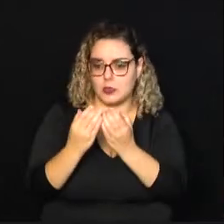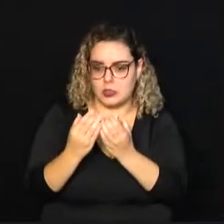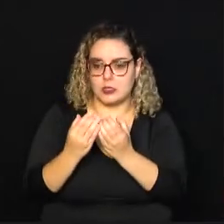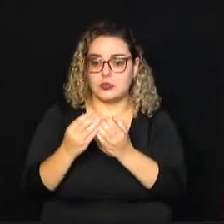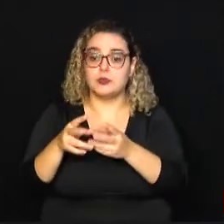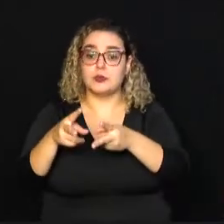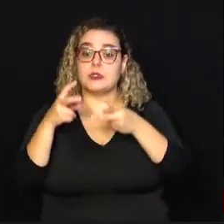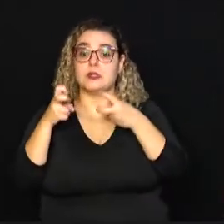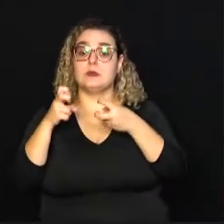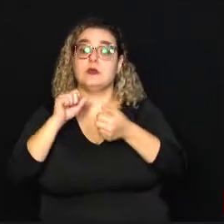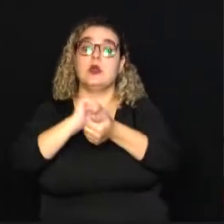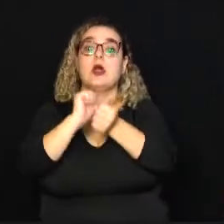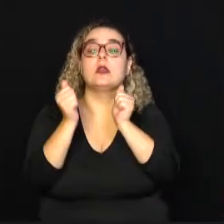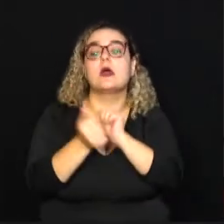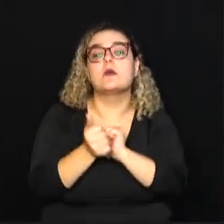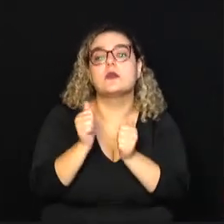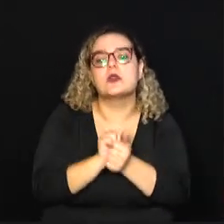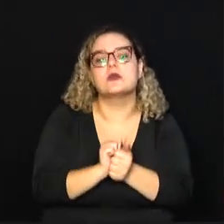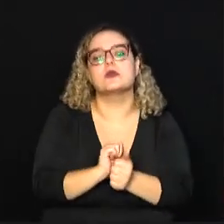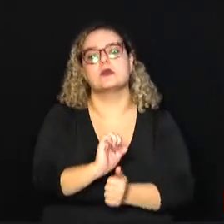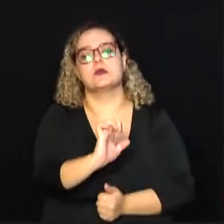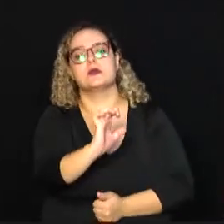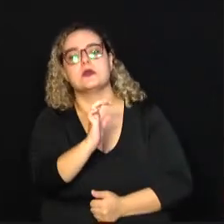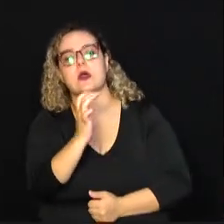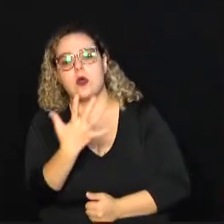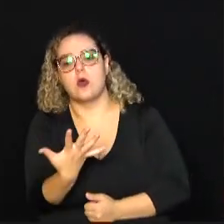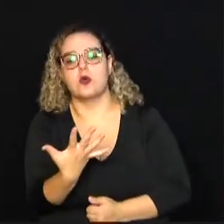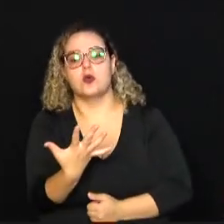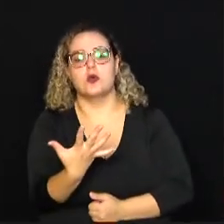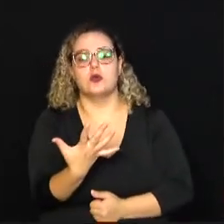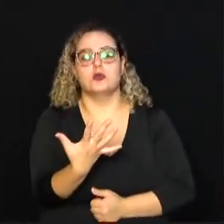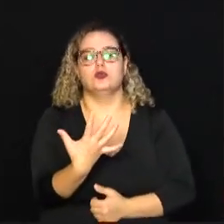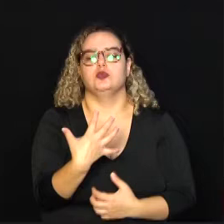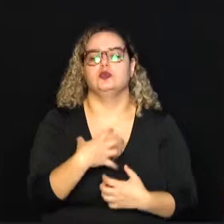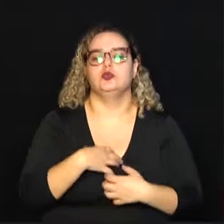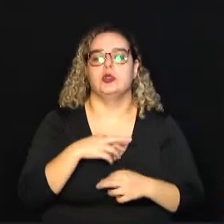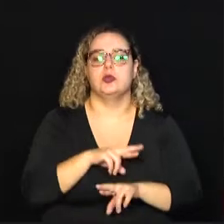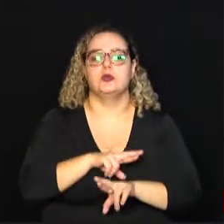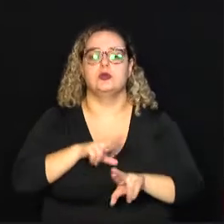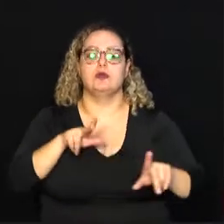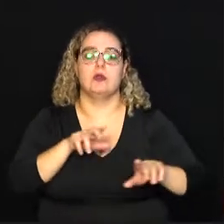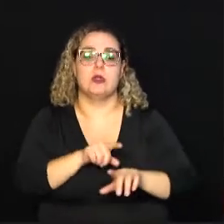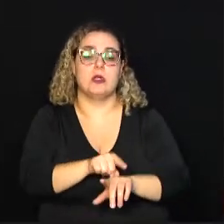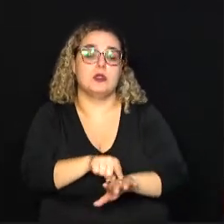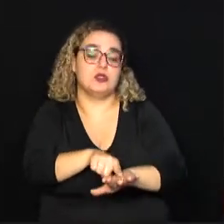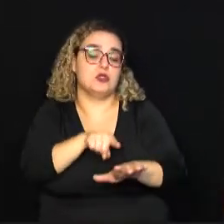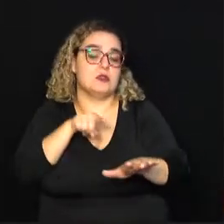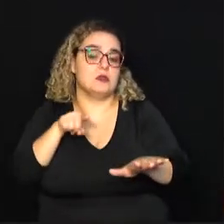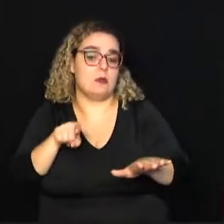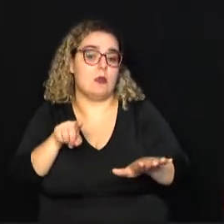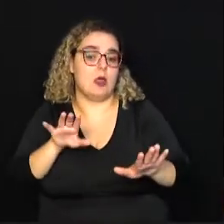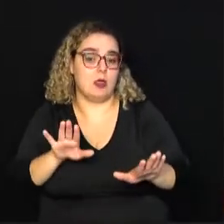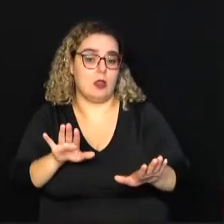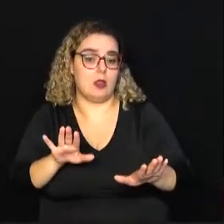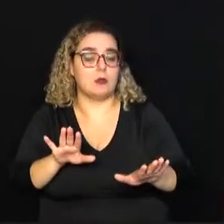que passaram a acontecer de forma isolada. Então, as mesmas mutações aconteceram